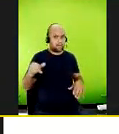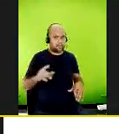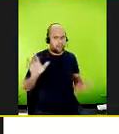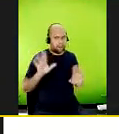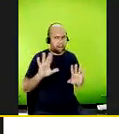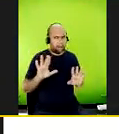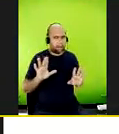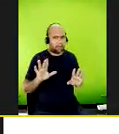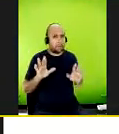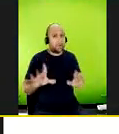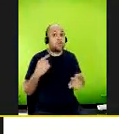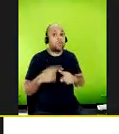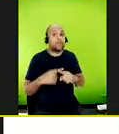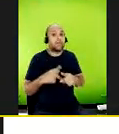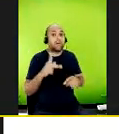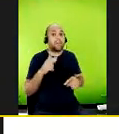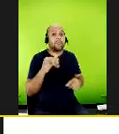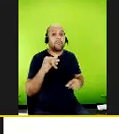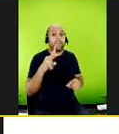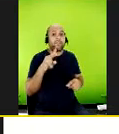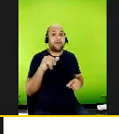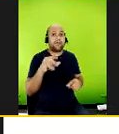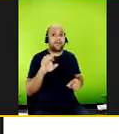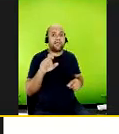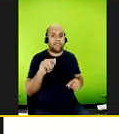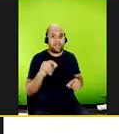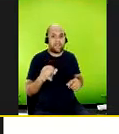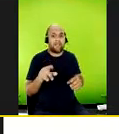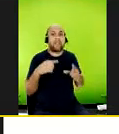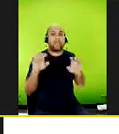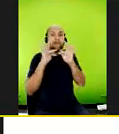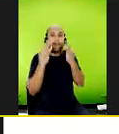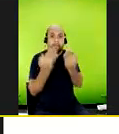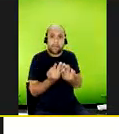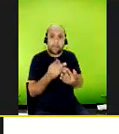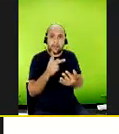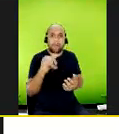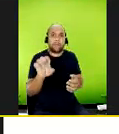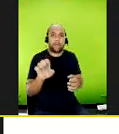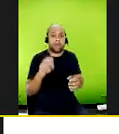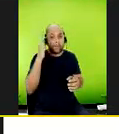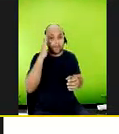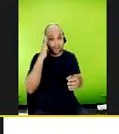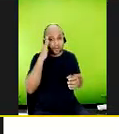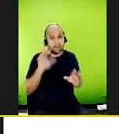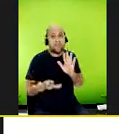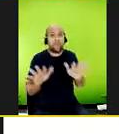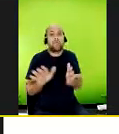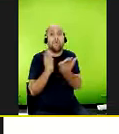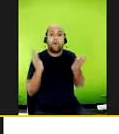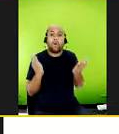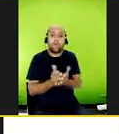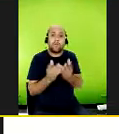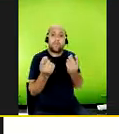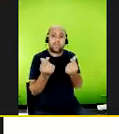comunidade Mas por que que é privilegiado muitas vezes vejo estrutura familiar de pai e mãe que se entendiam podem ser muito pobre sócio-econômico mas